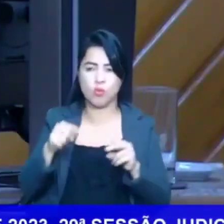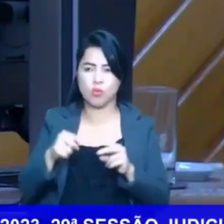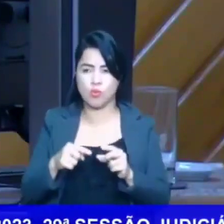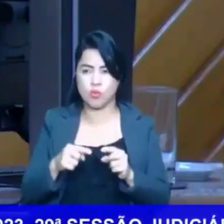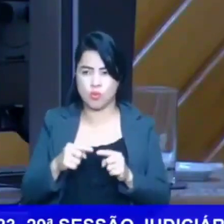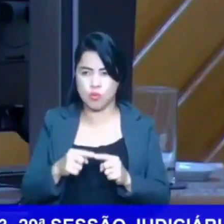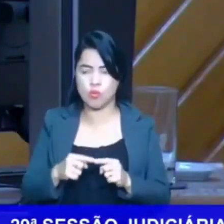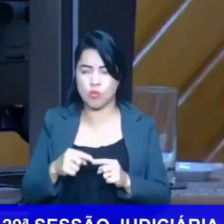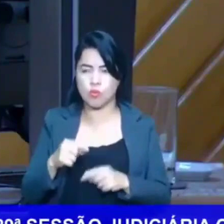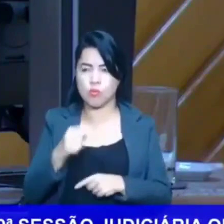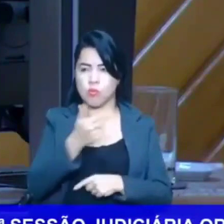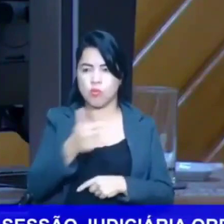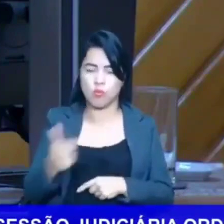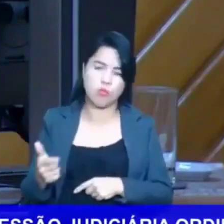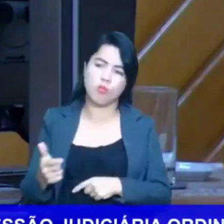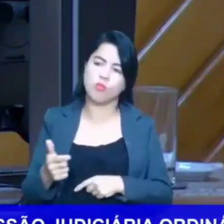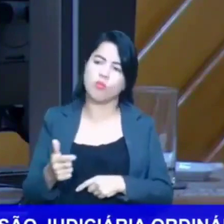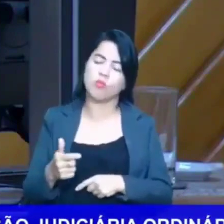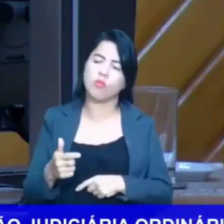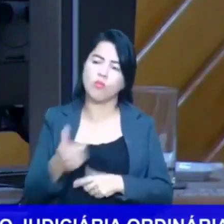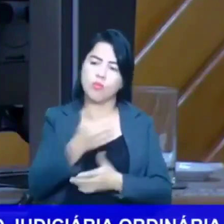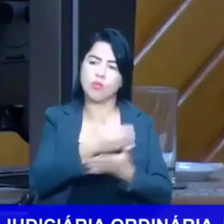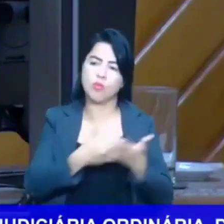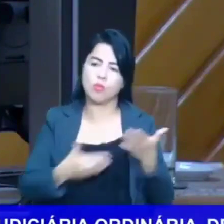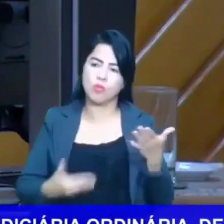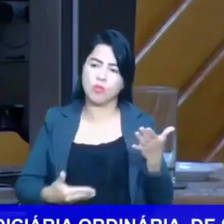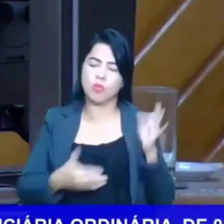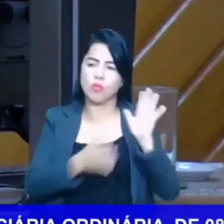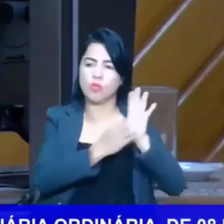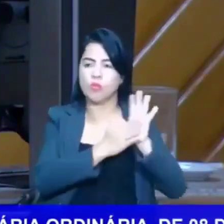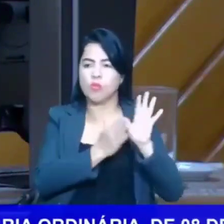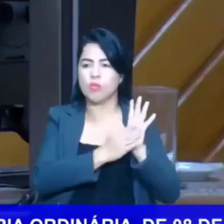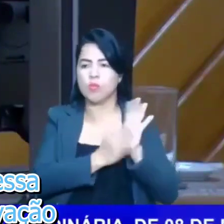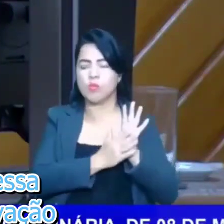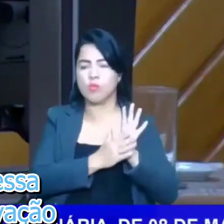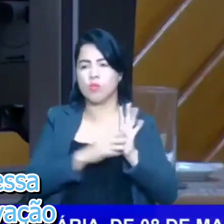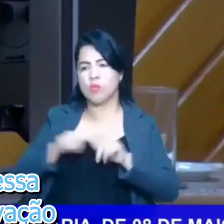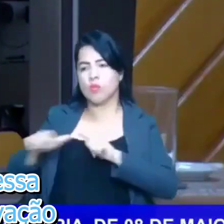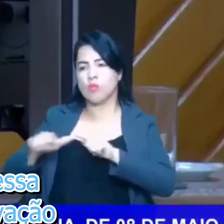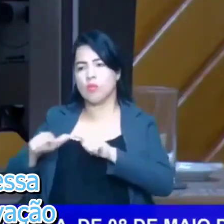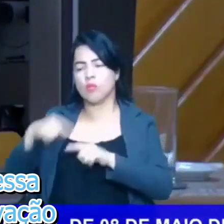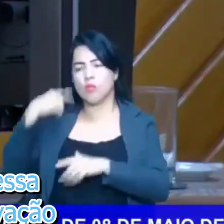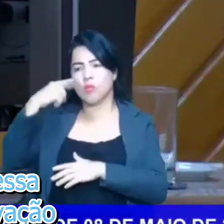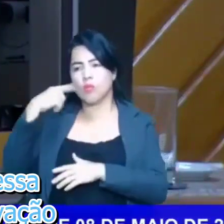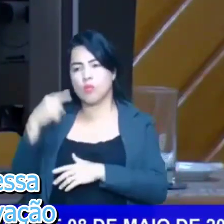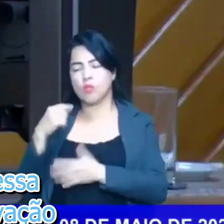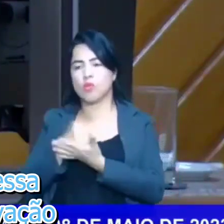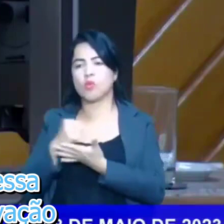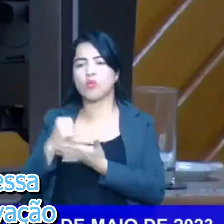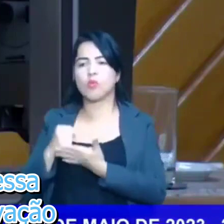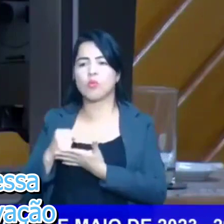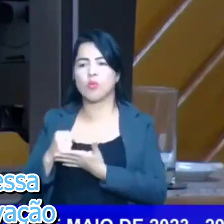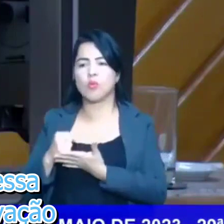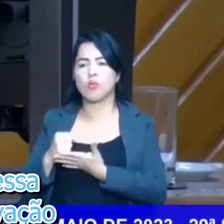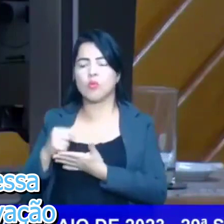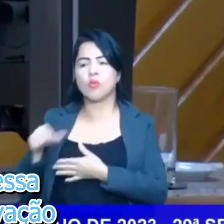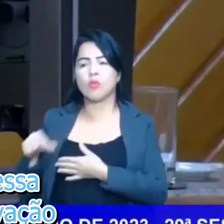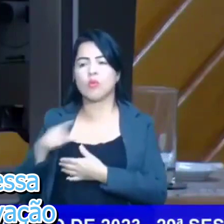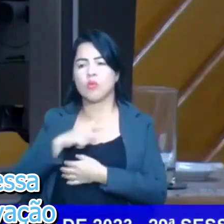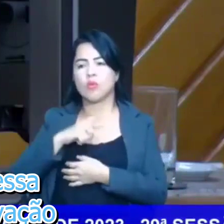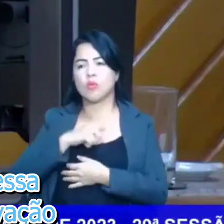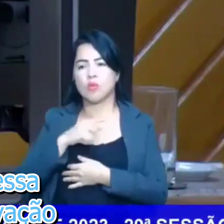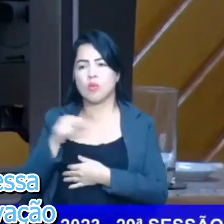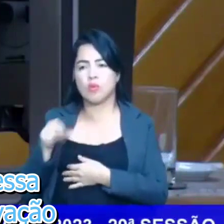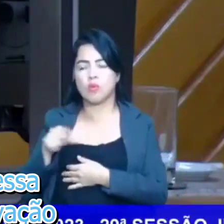Em ambas, não houve a comprovação dos efetivos serviços advocatícios contratados. E essa